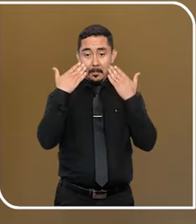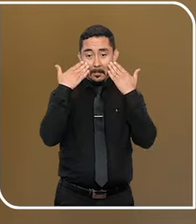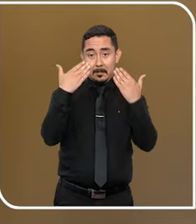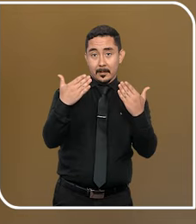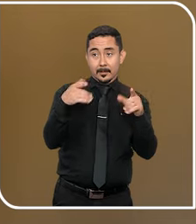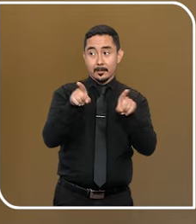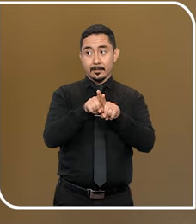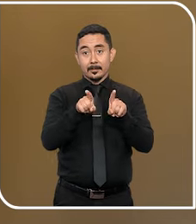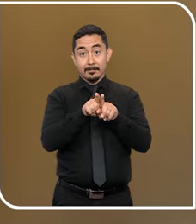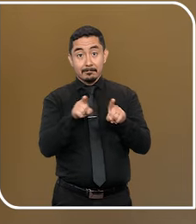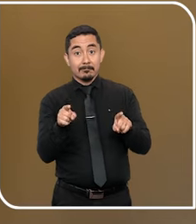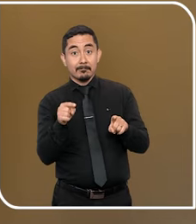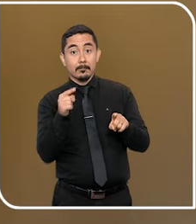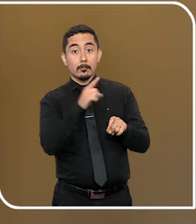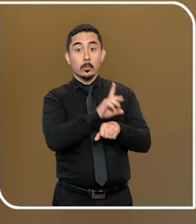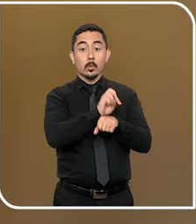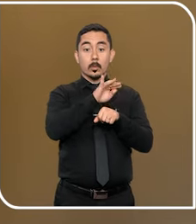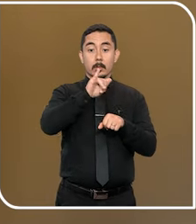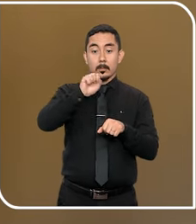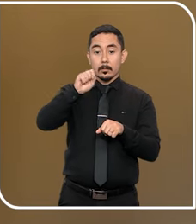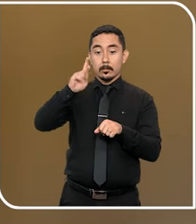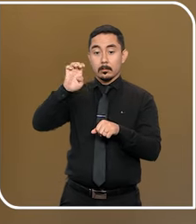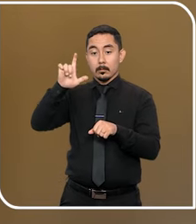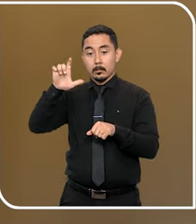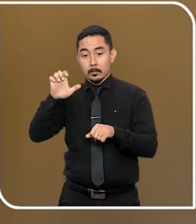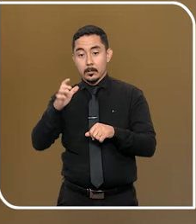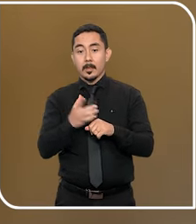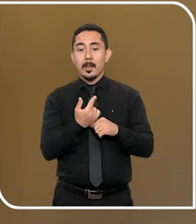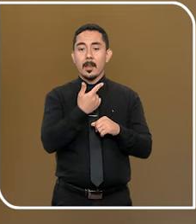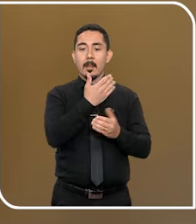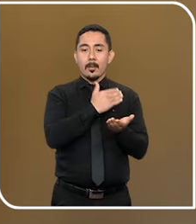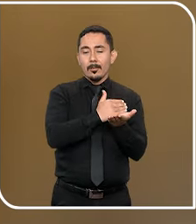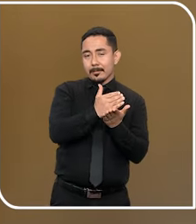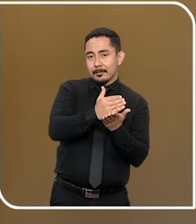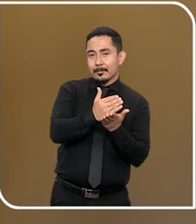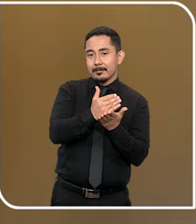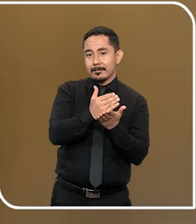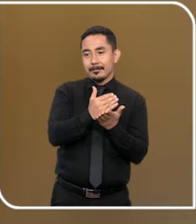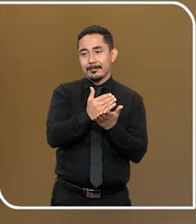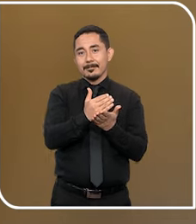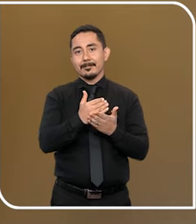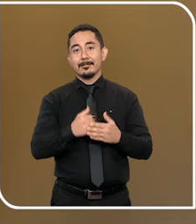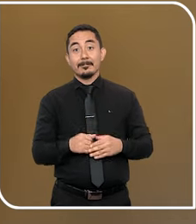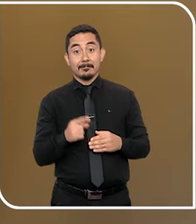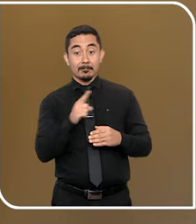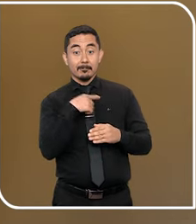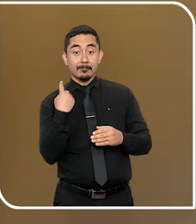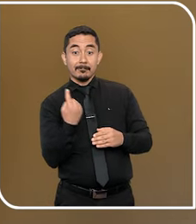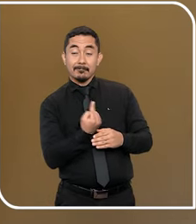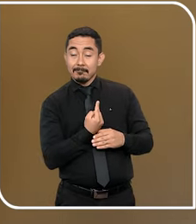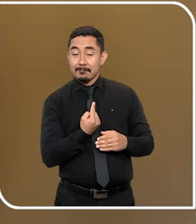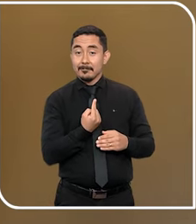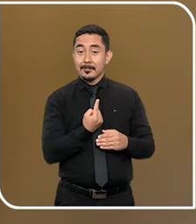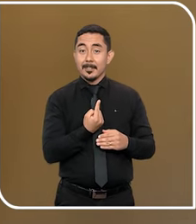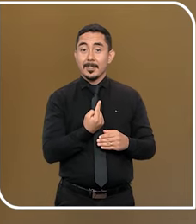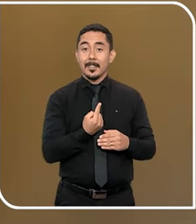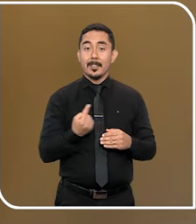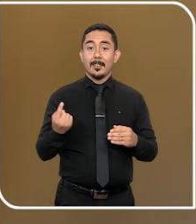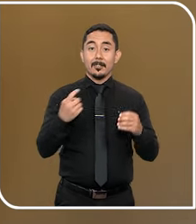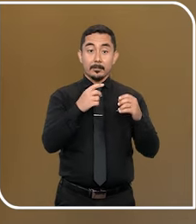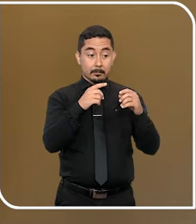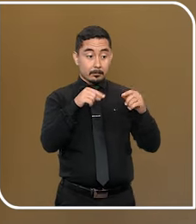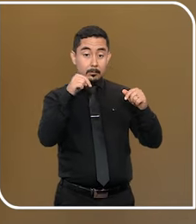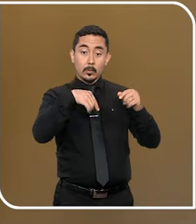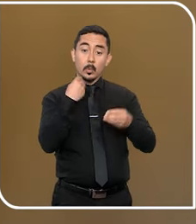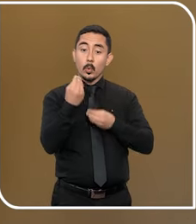seguida passar a palavra paraa Dra Isabele que vai iniciar eh aqui a nossa a o nosso